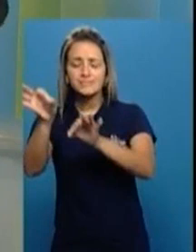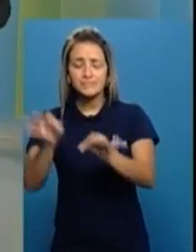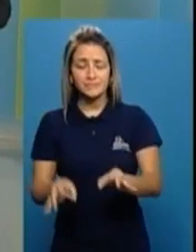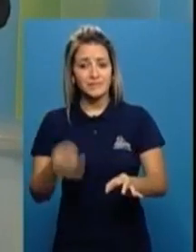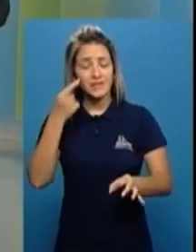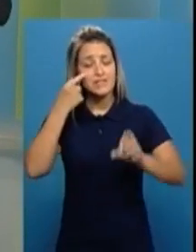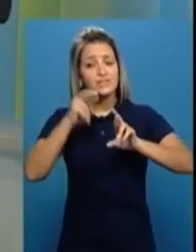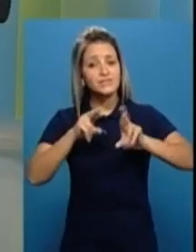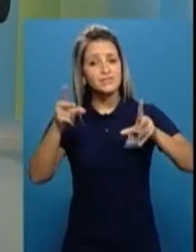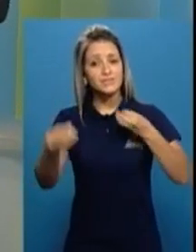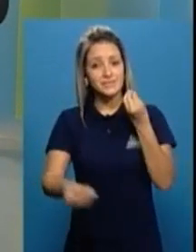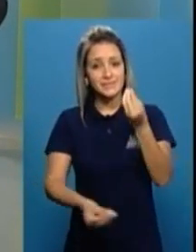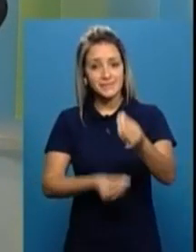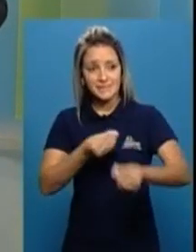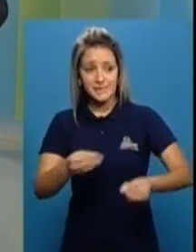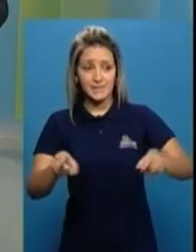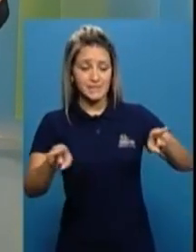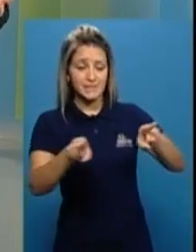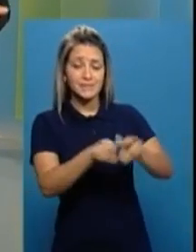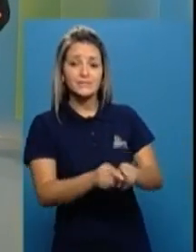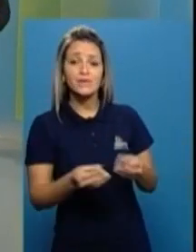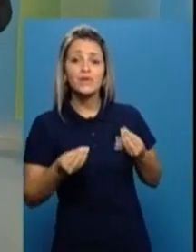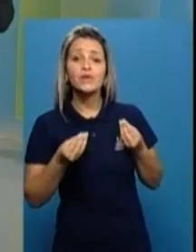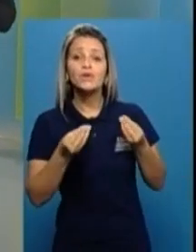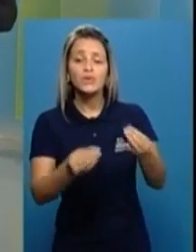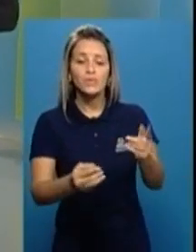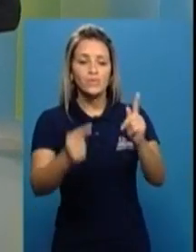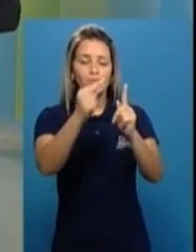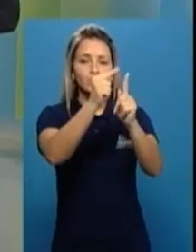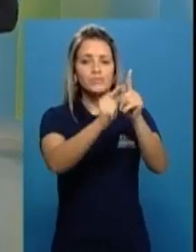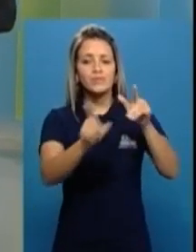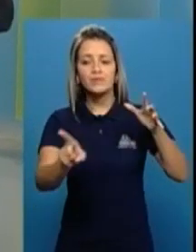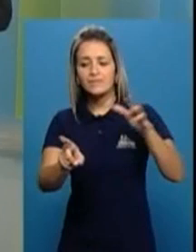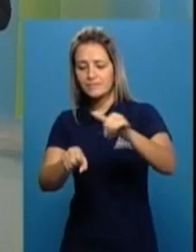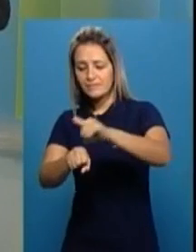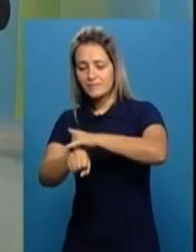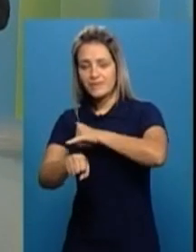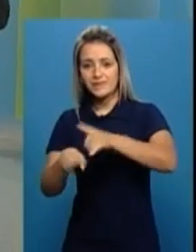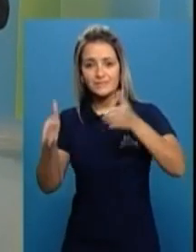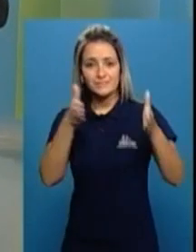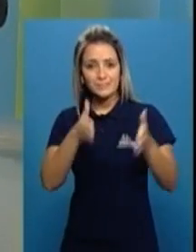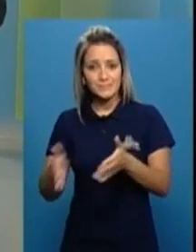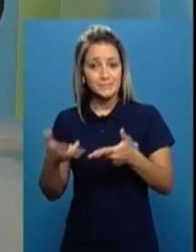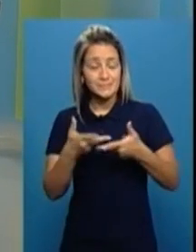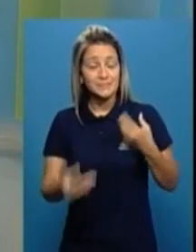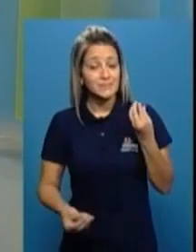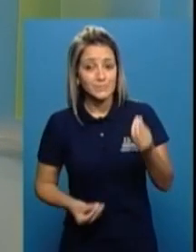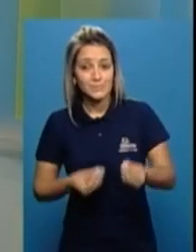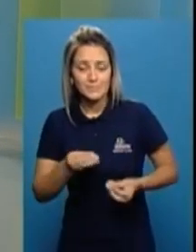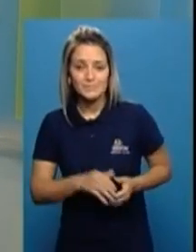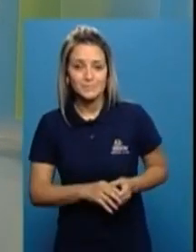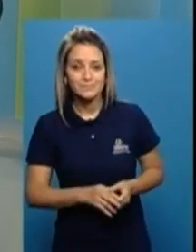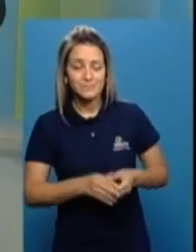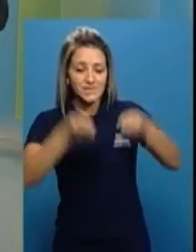entre eles. Também, como eles influenciam nas estratégias de produção. Falaremos também